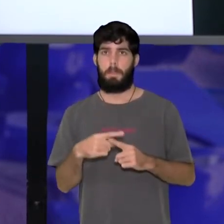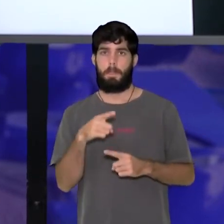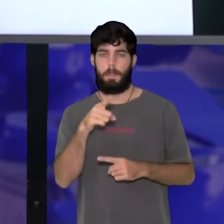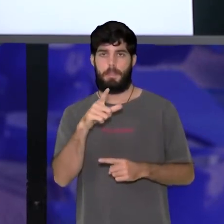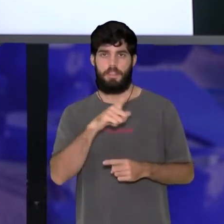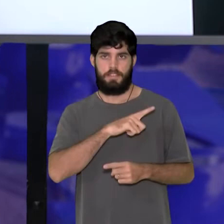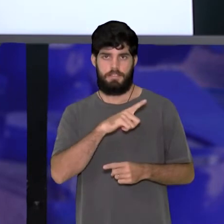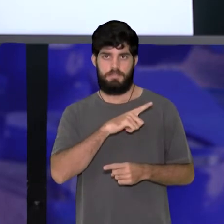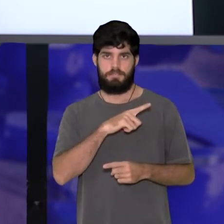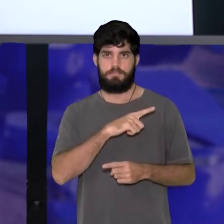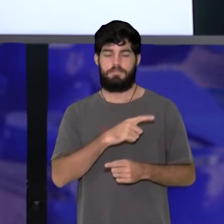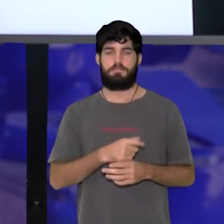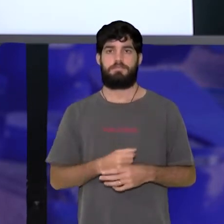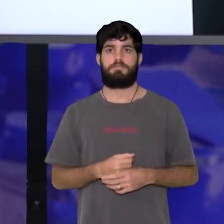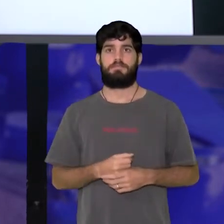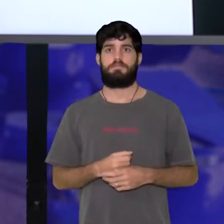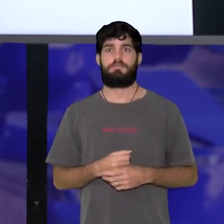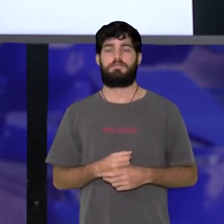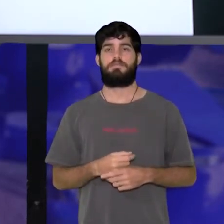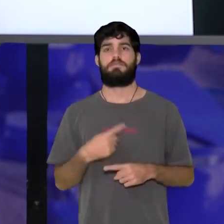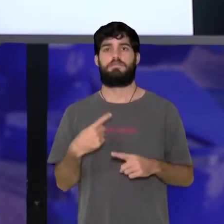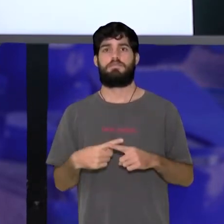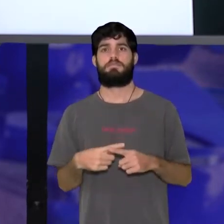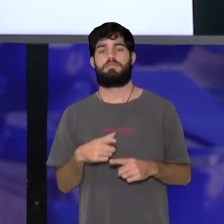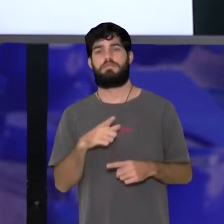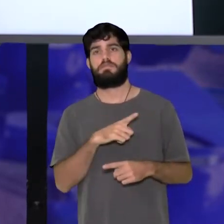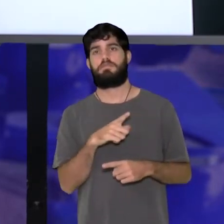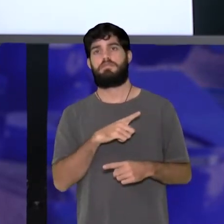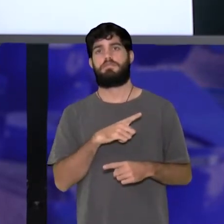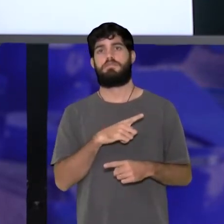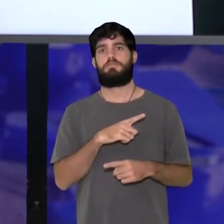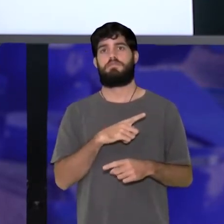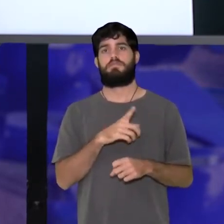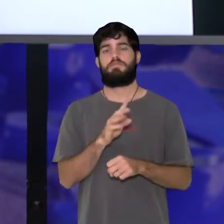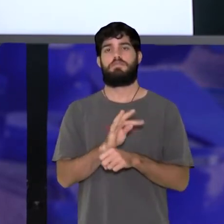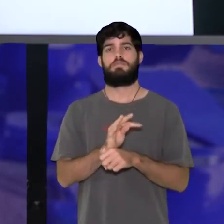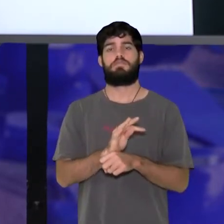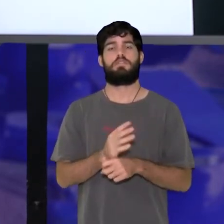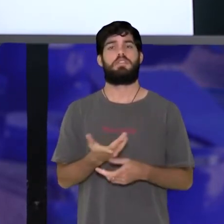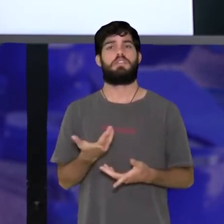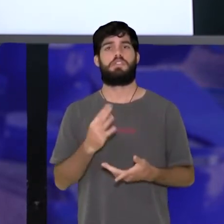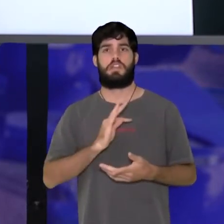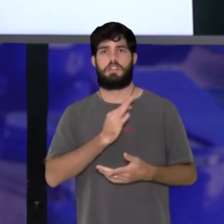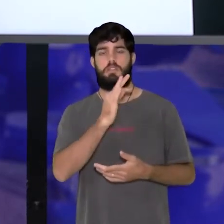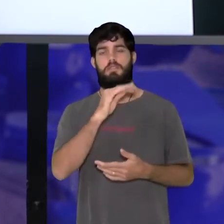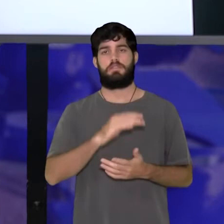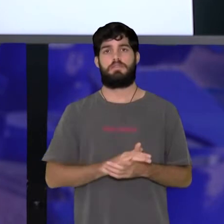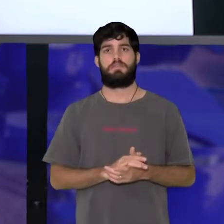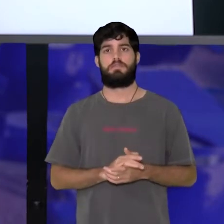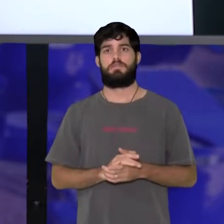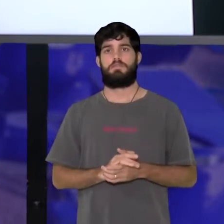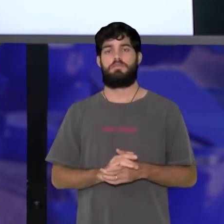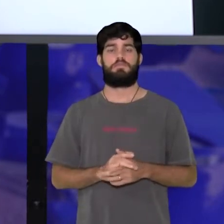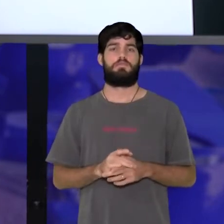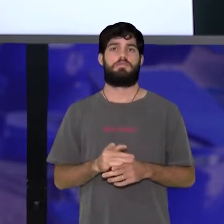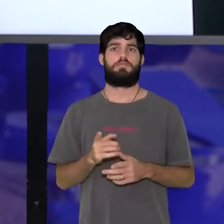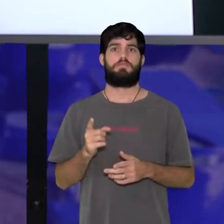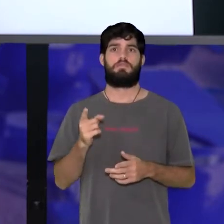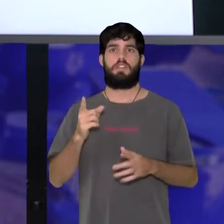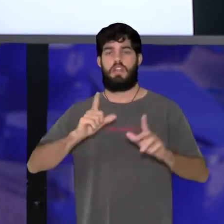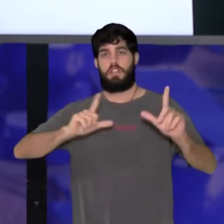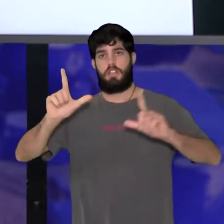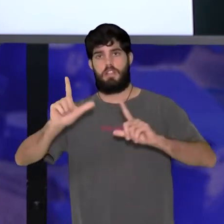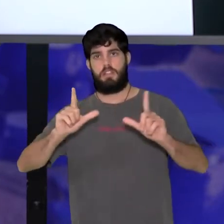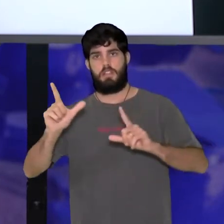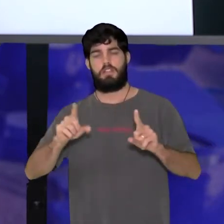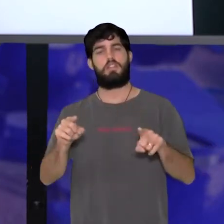tem equipamento, é porque você tem tecnologia. Os satélites que retransmitem tanto a